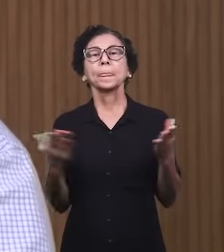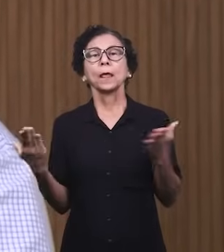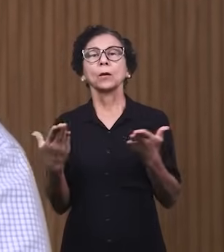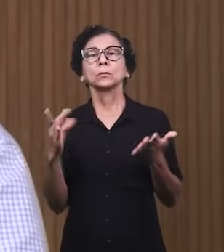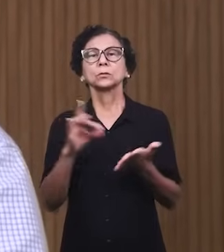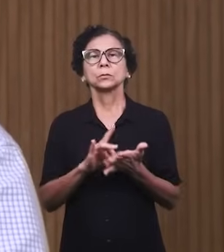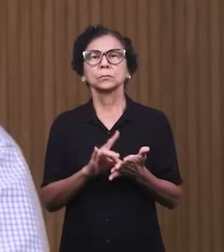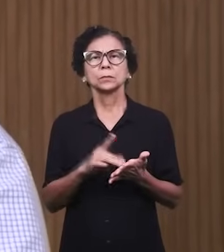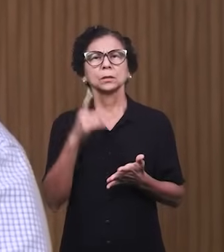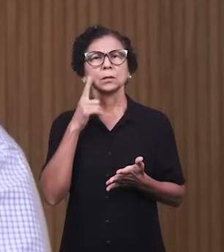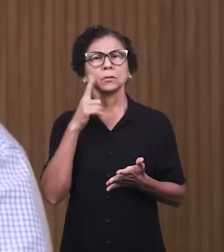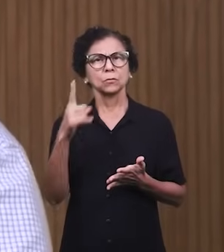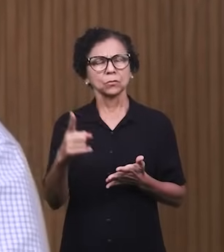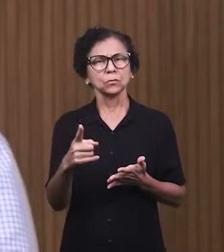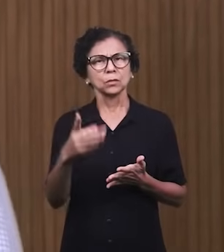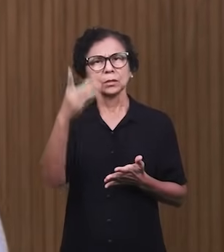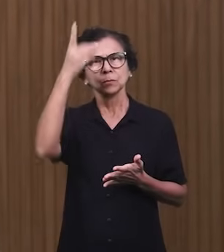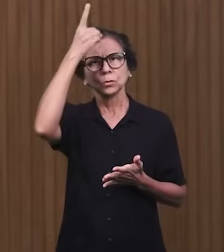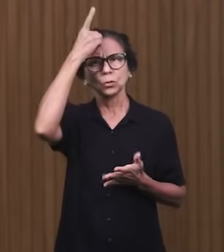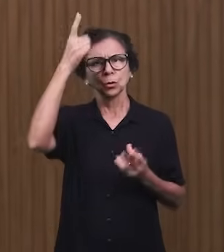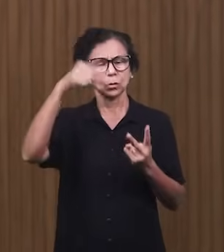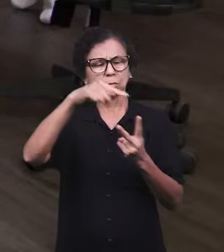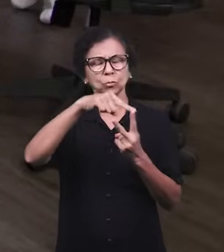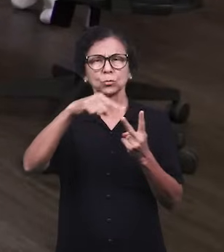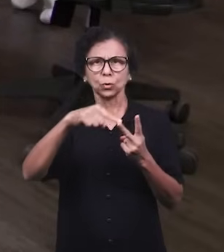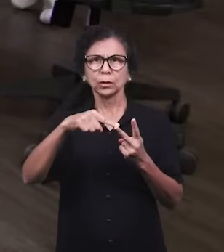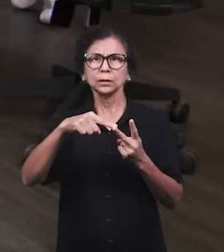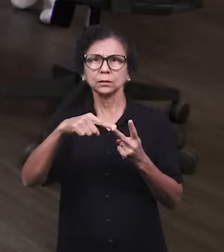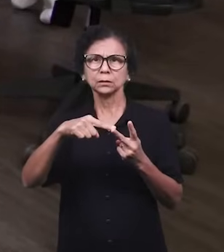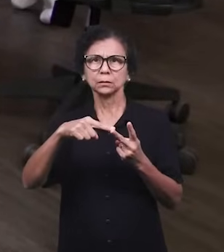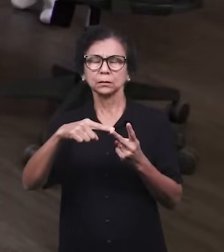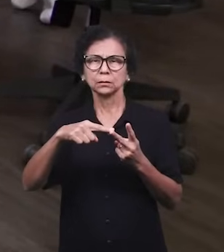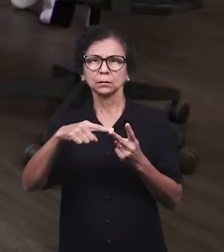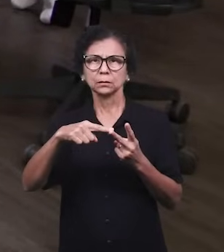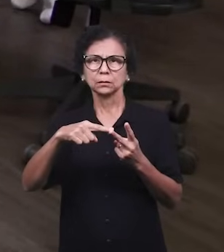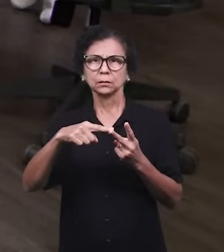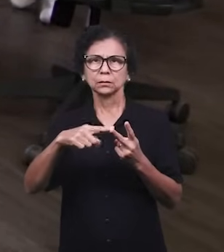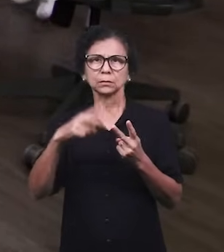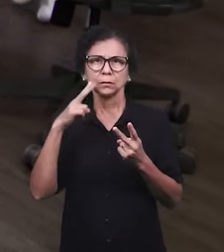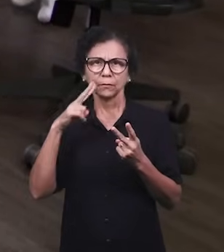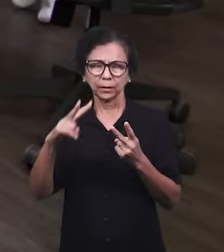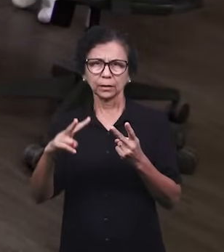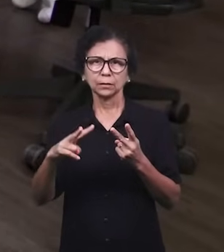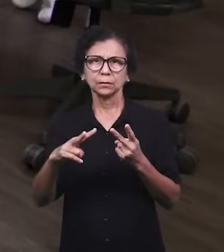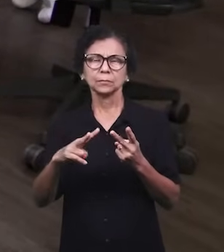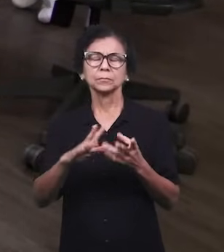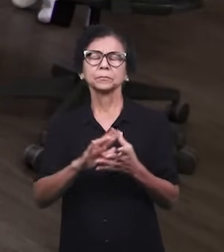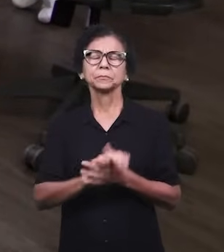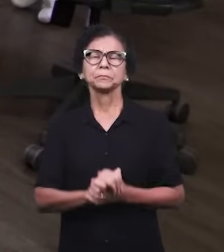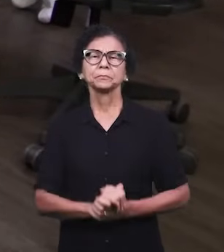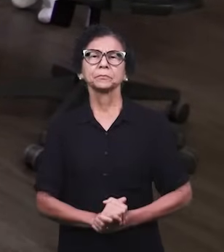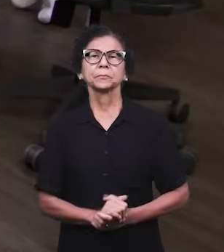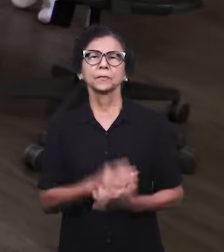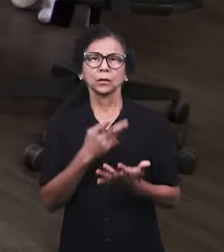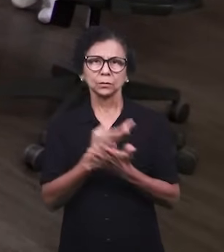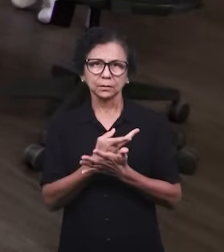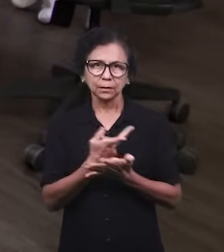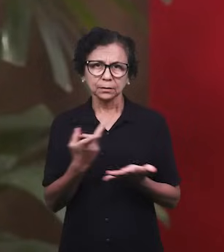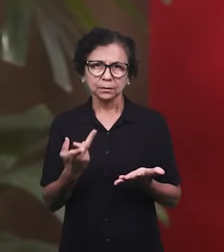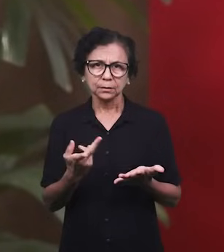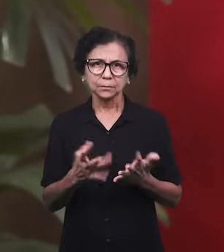de ambos os dons? Muito bem. Essa resposta, Dalton, é muito interessante